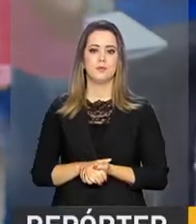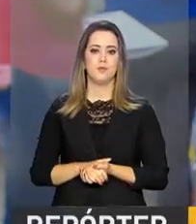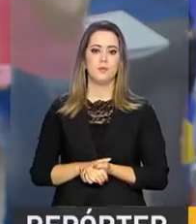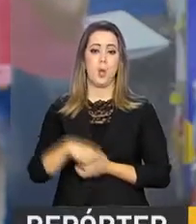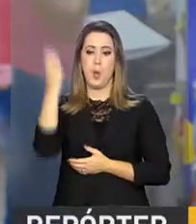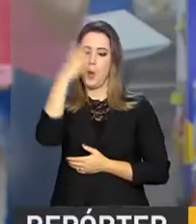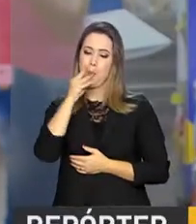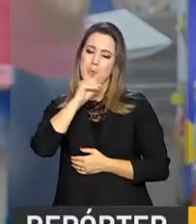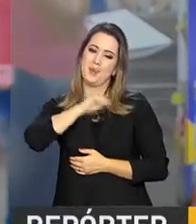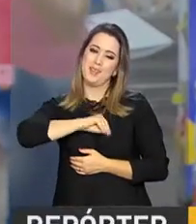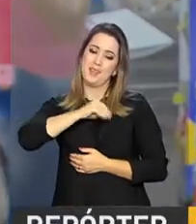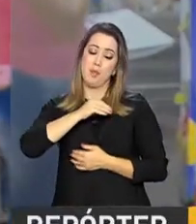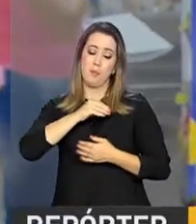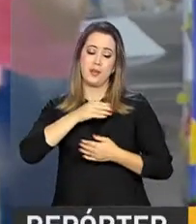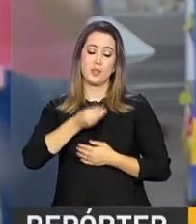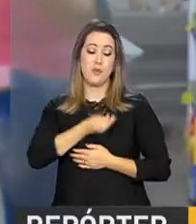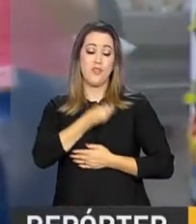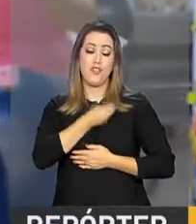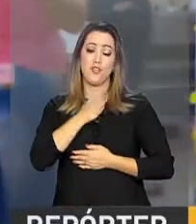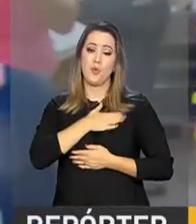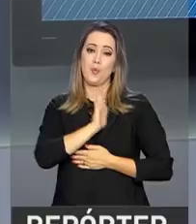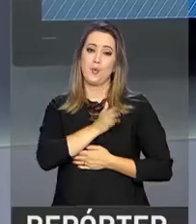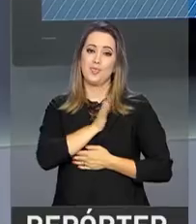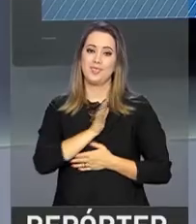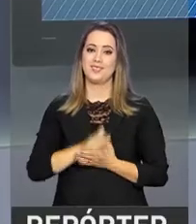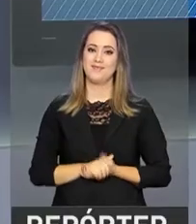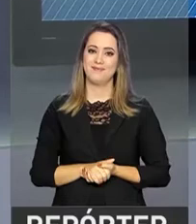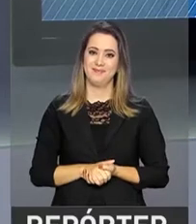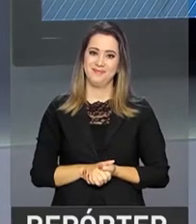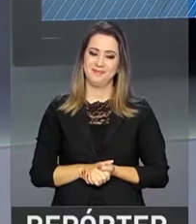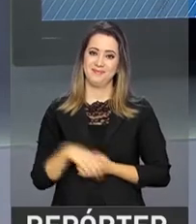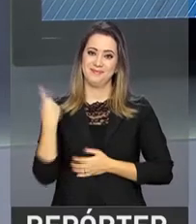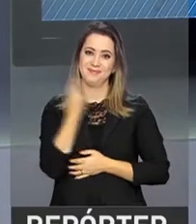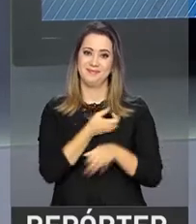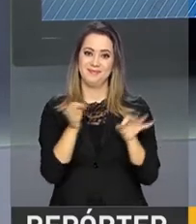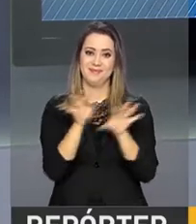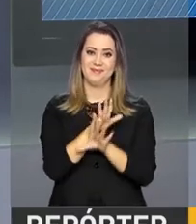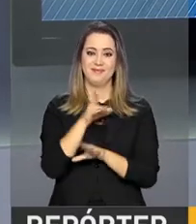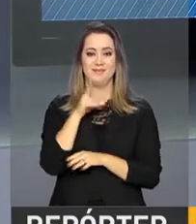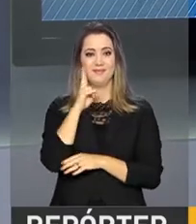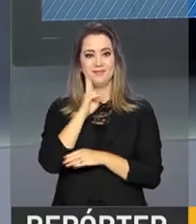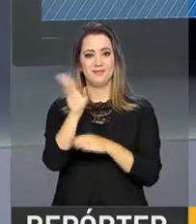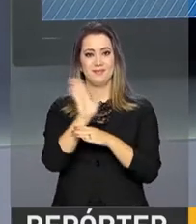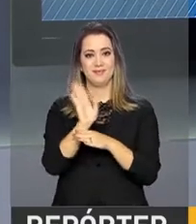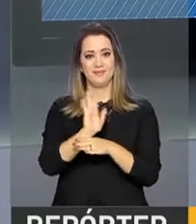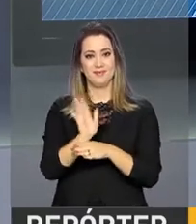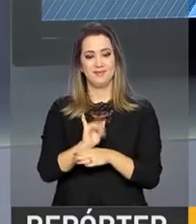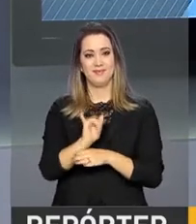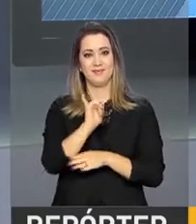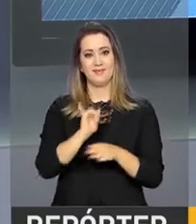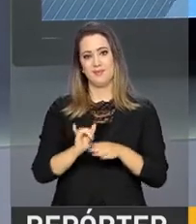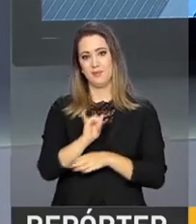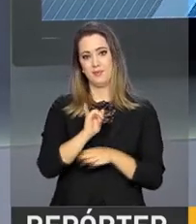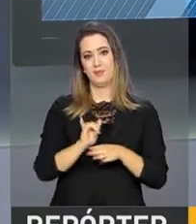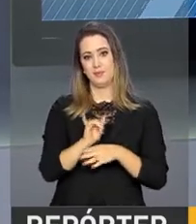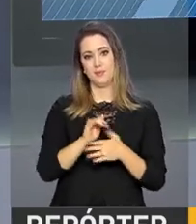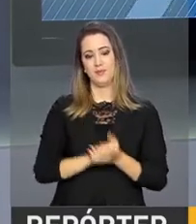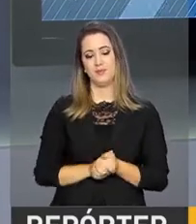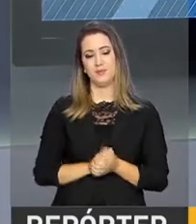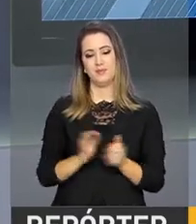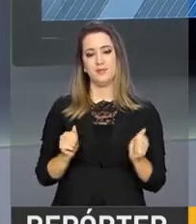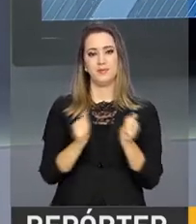coração, porque tem gente boa demais. E nós ficamos por aqui. Você pode rever as reportagens no